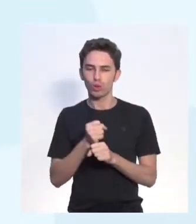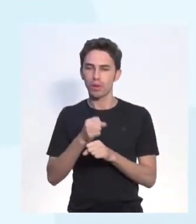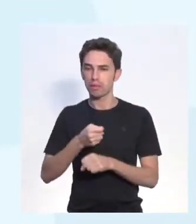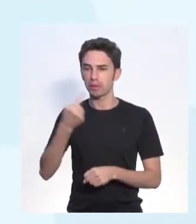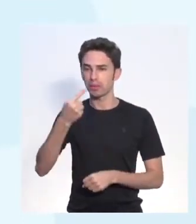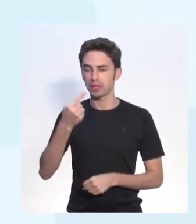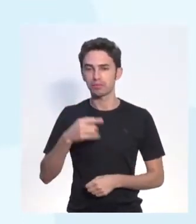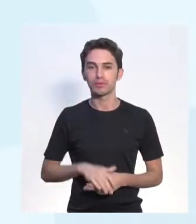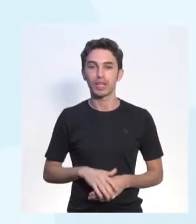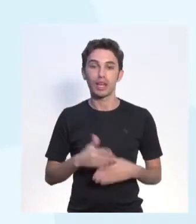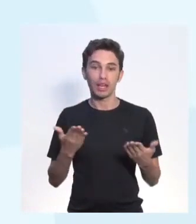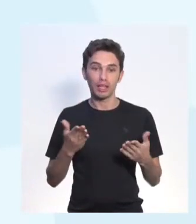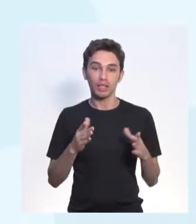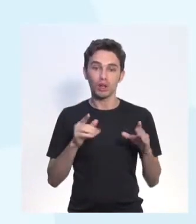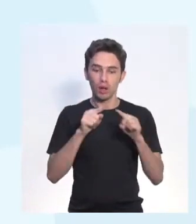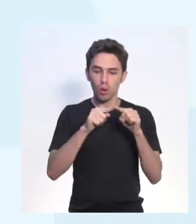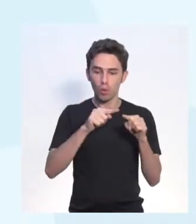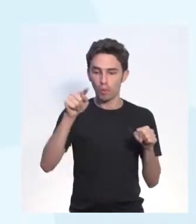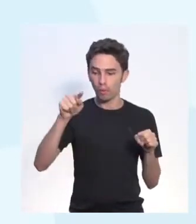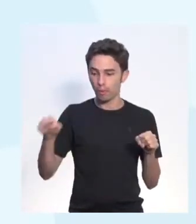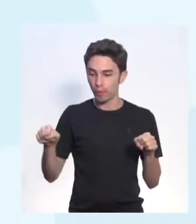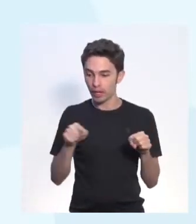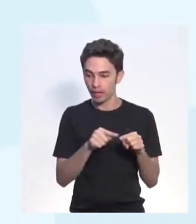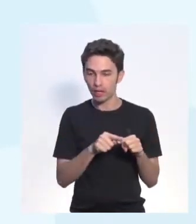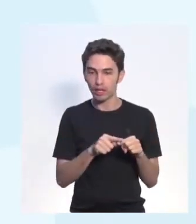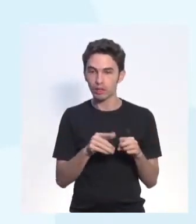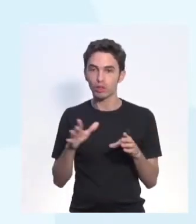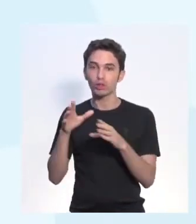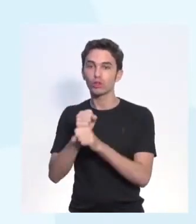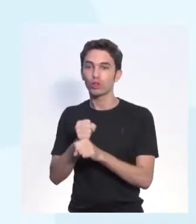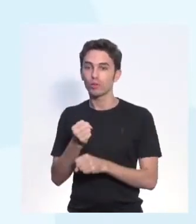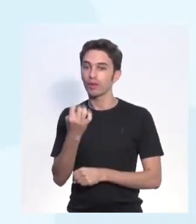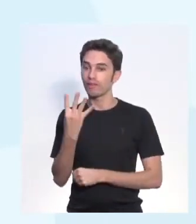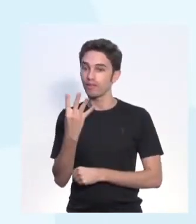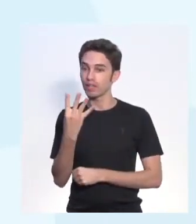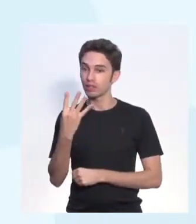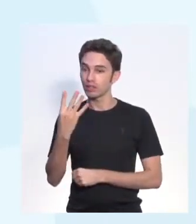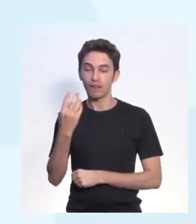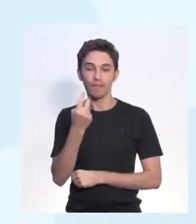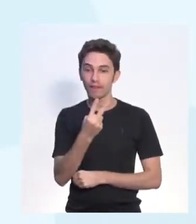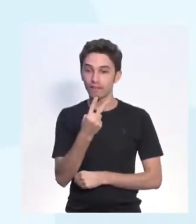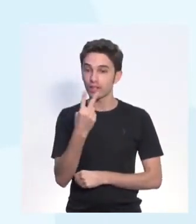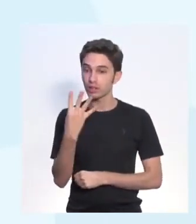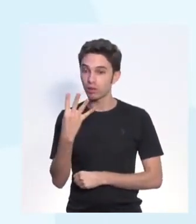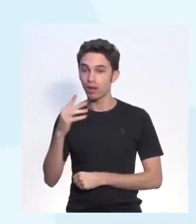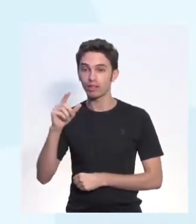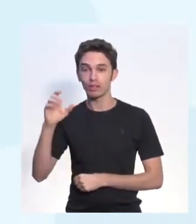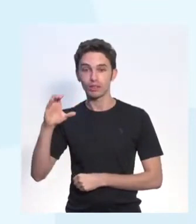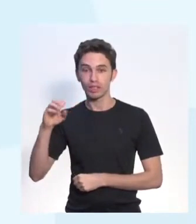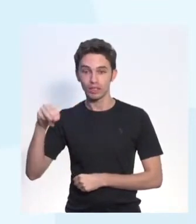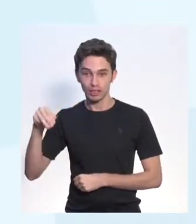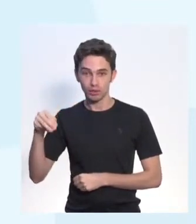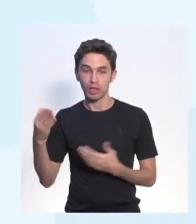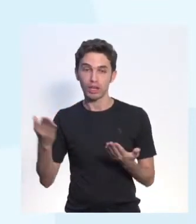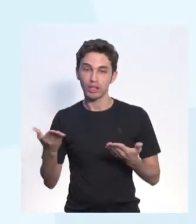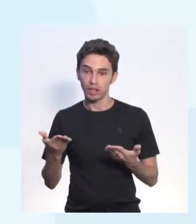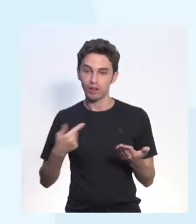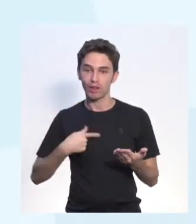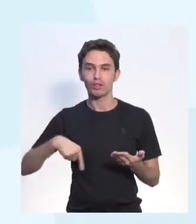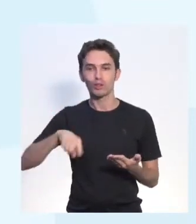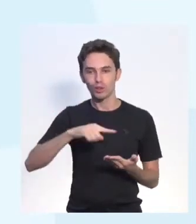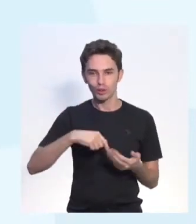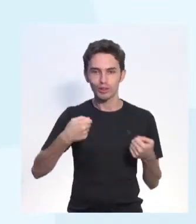dá 24. E eu quero saber a medida de cada lado. Então, você vai montar a equação do perímetro igualar a 24,